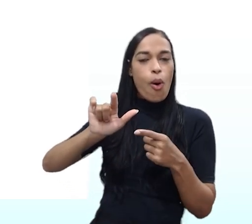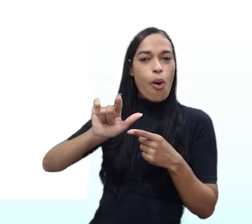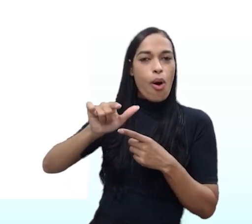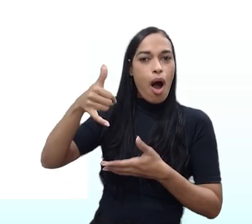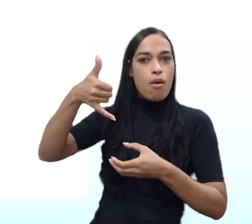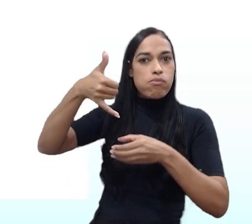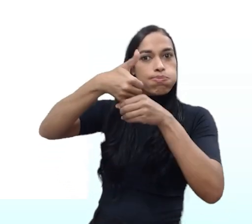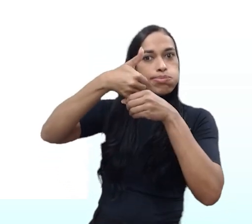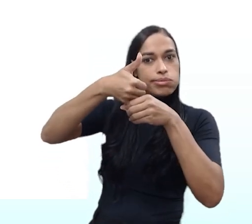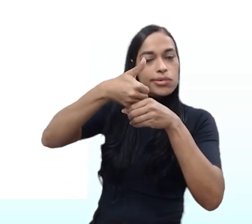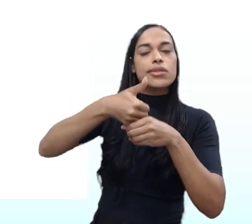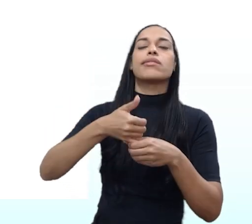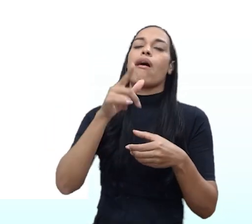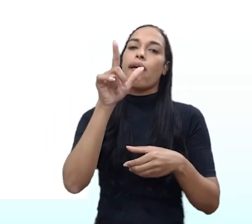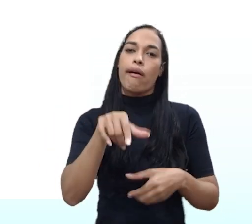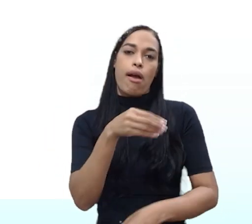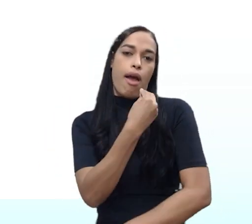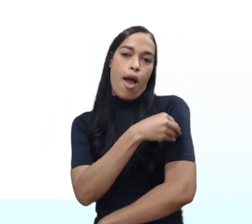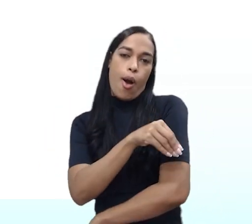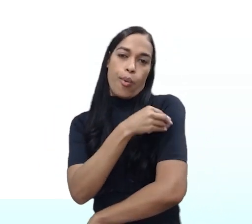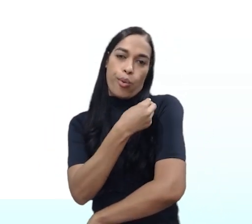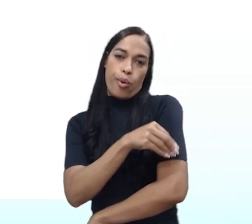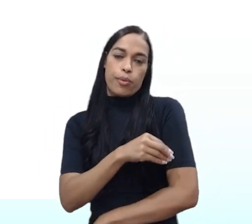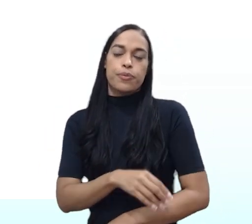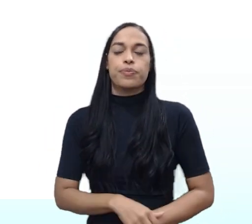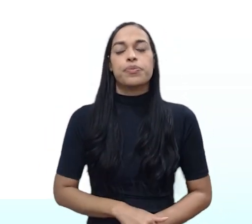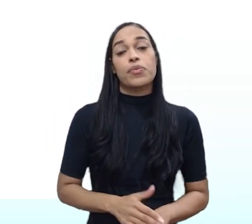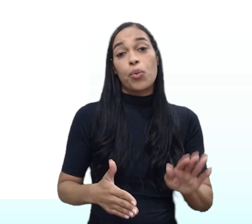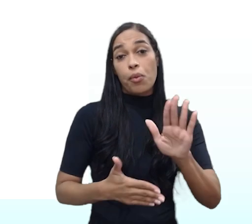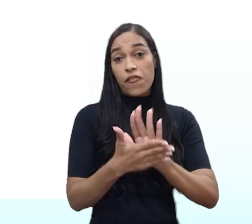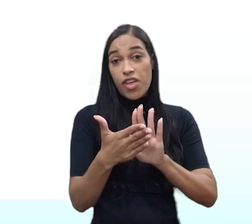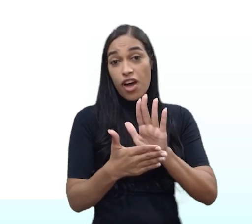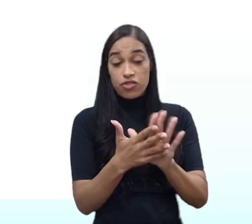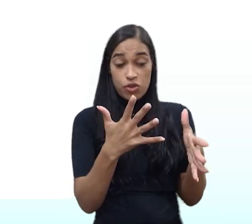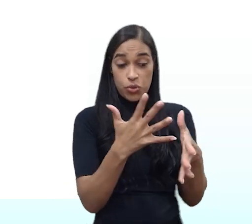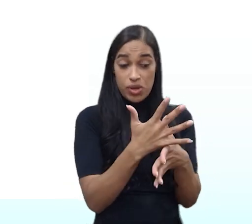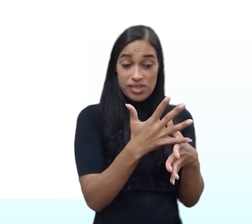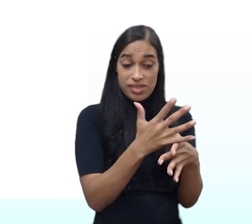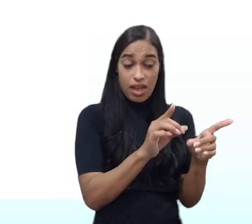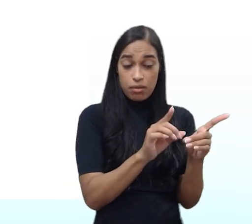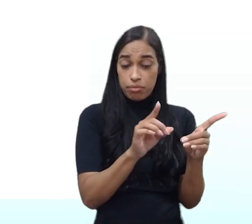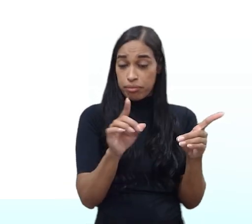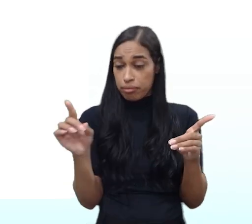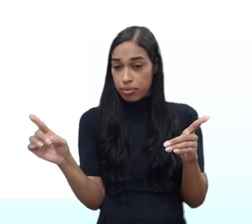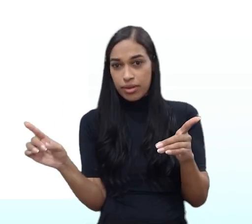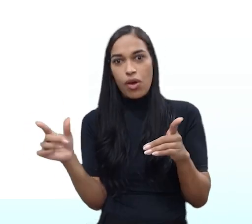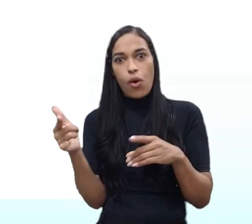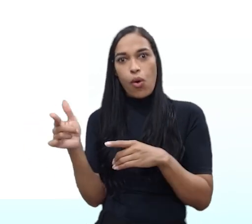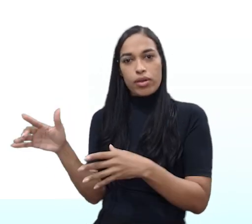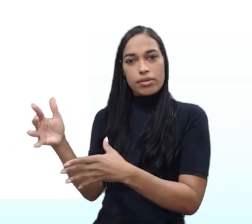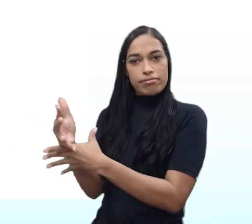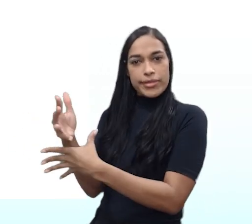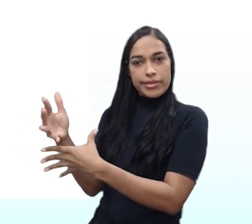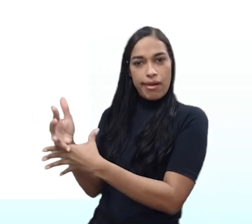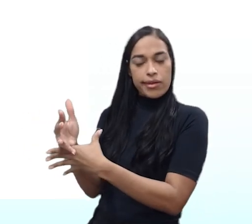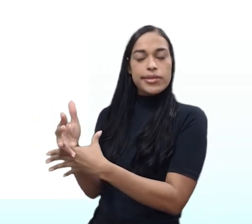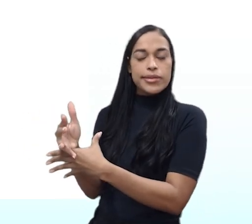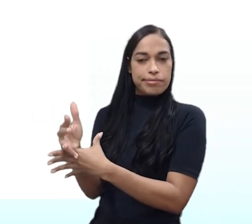lá na bomba de gasolina. Etanol é o álcool, tá bom? Realizando uma viagem de uma cidade para outra com